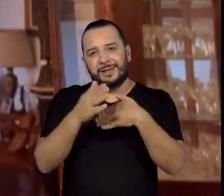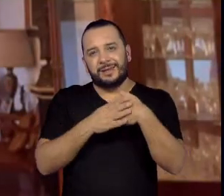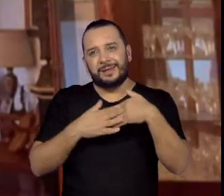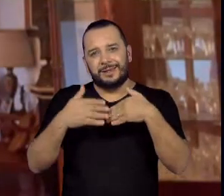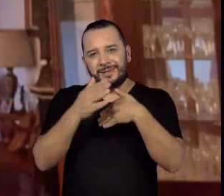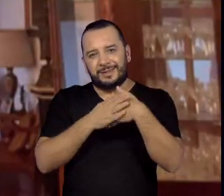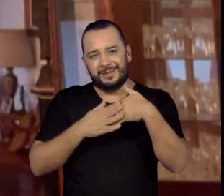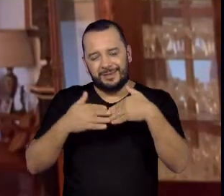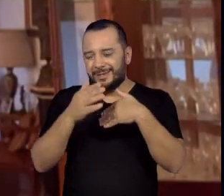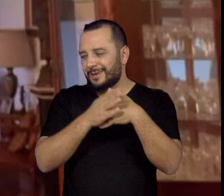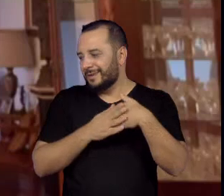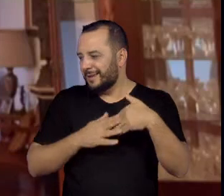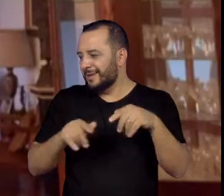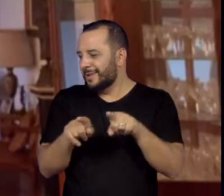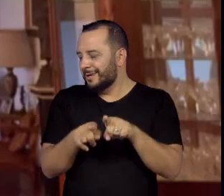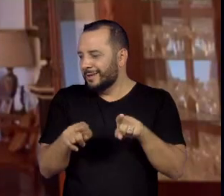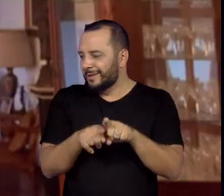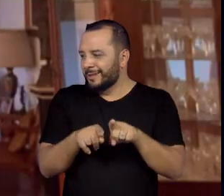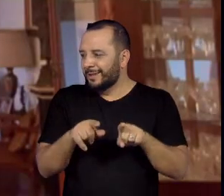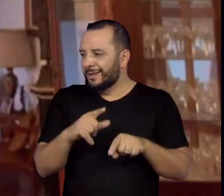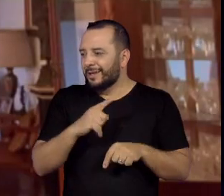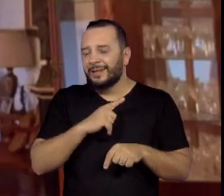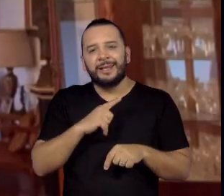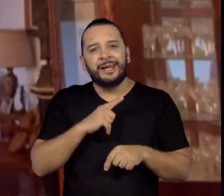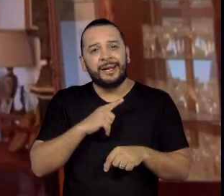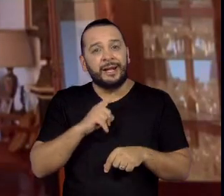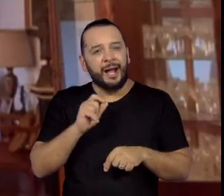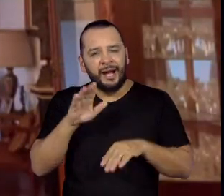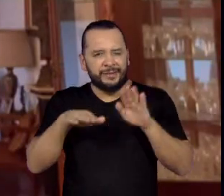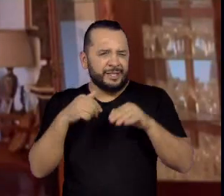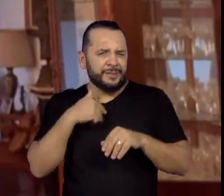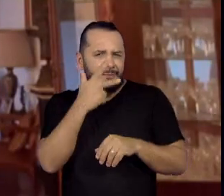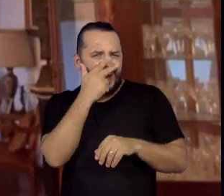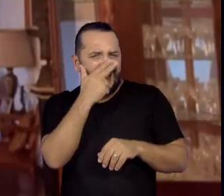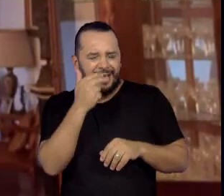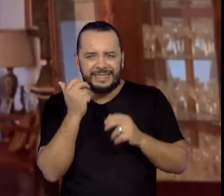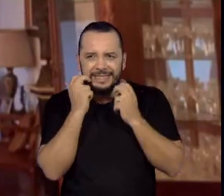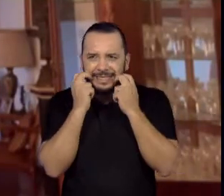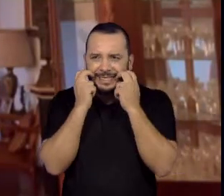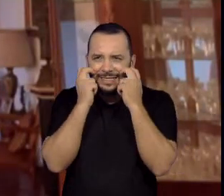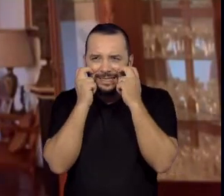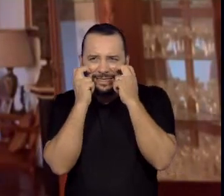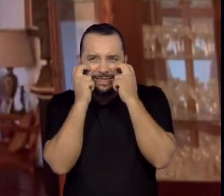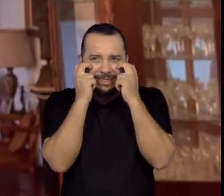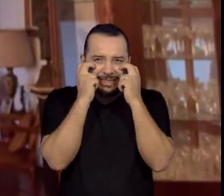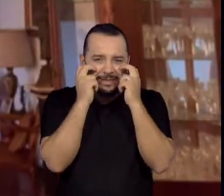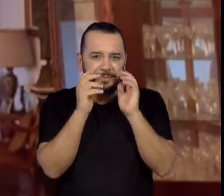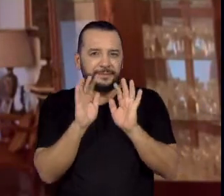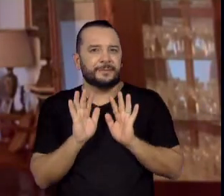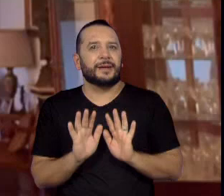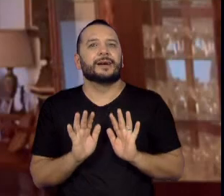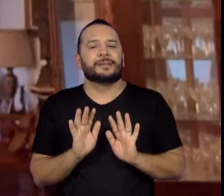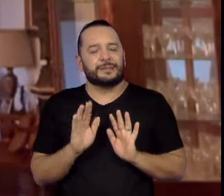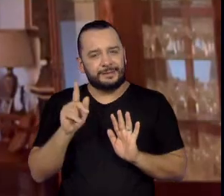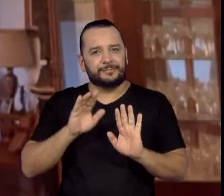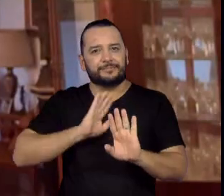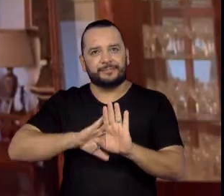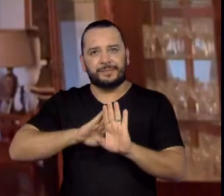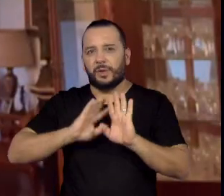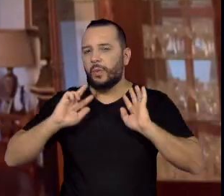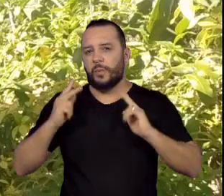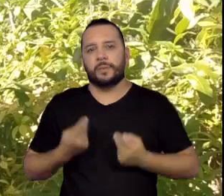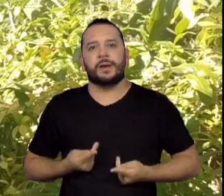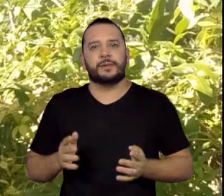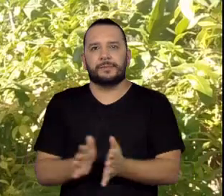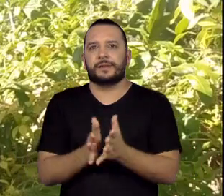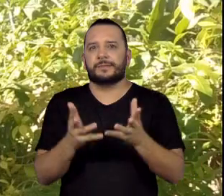sob aquela máscara de certa timidez, de reserva, é um ser humano